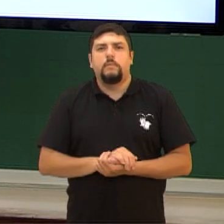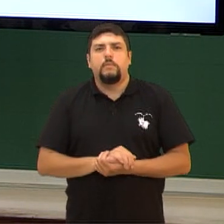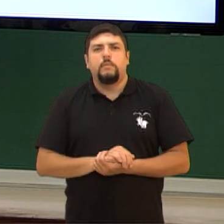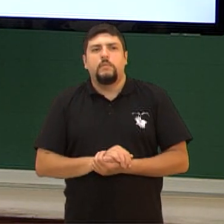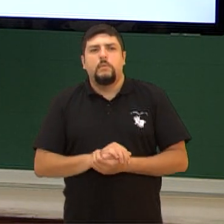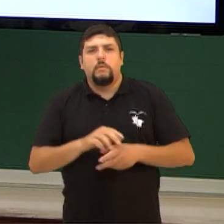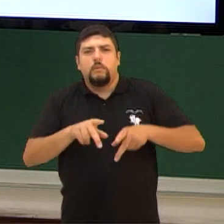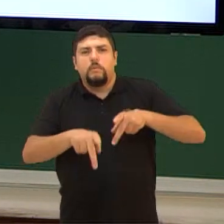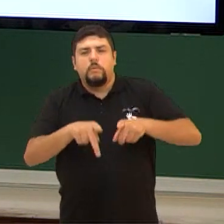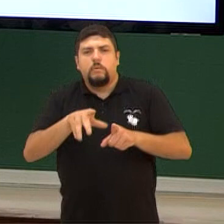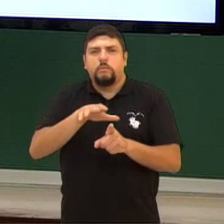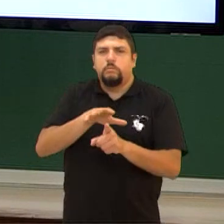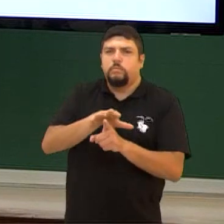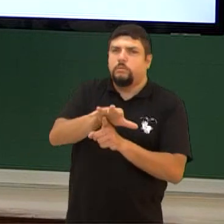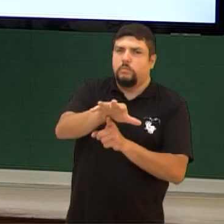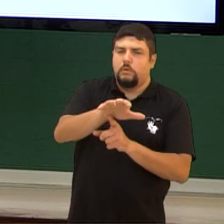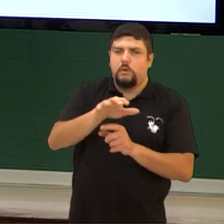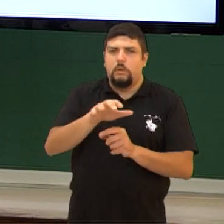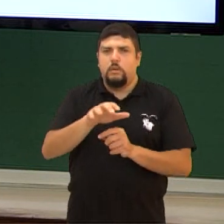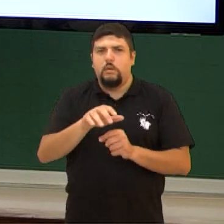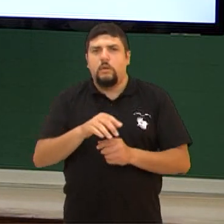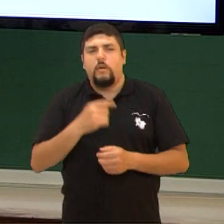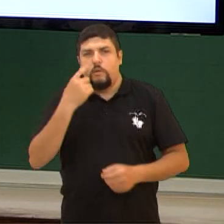Popularidade, popularity.